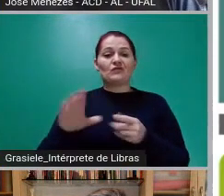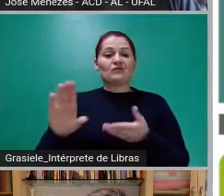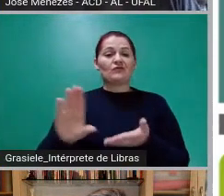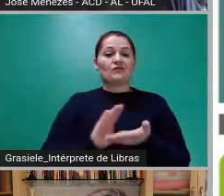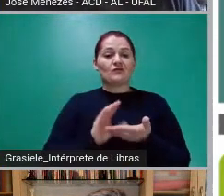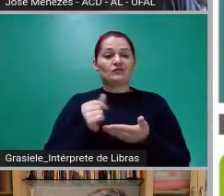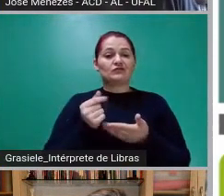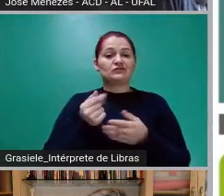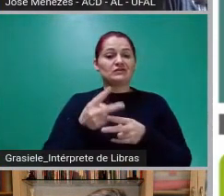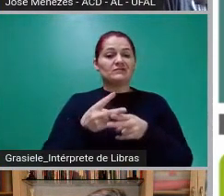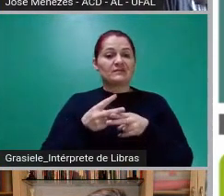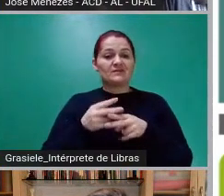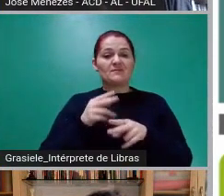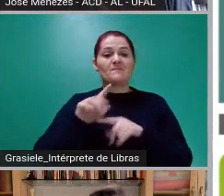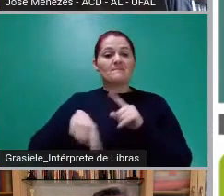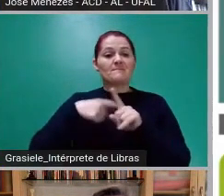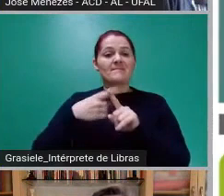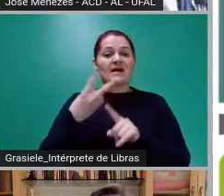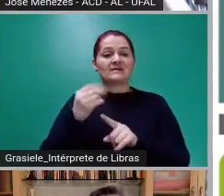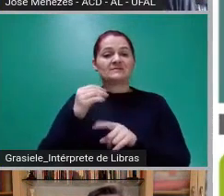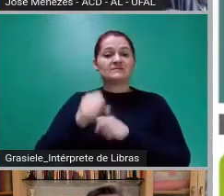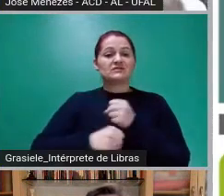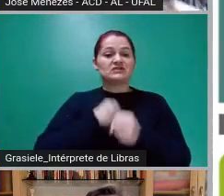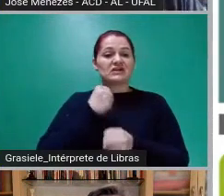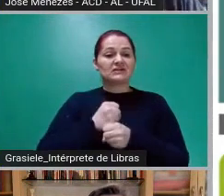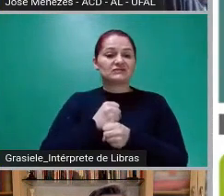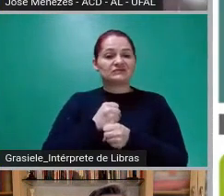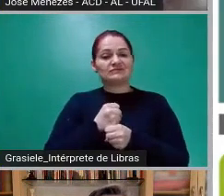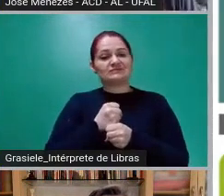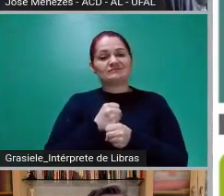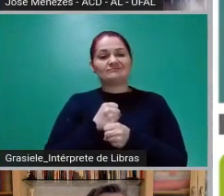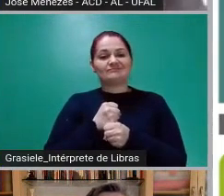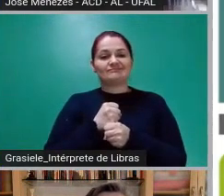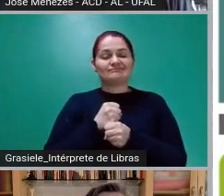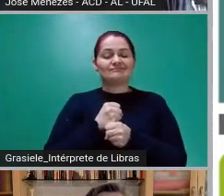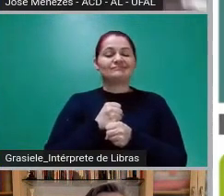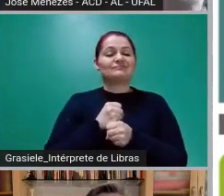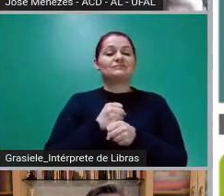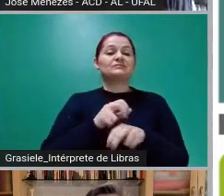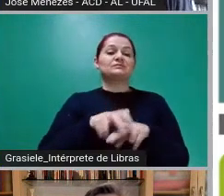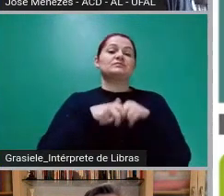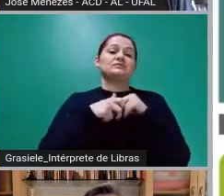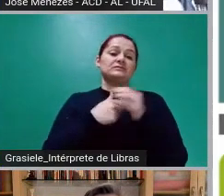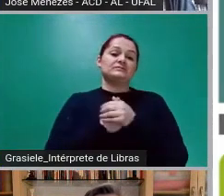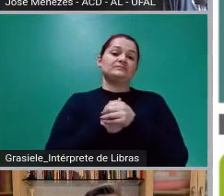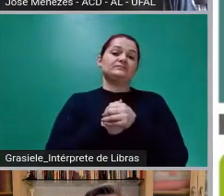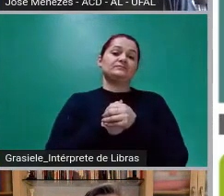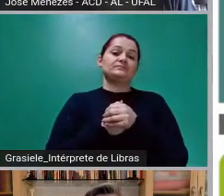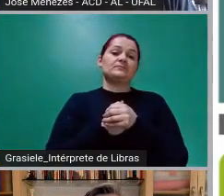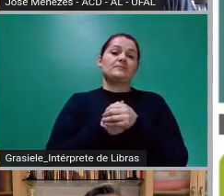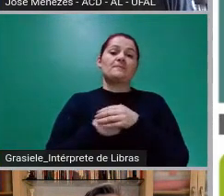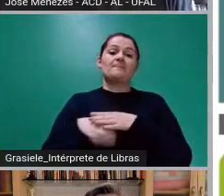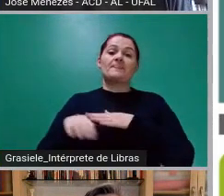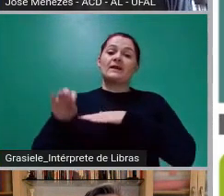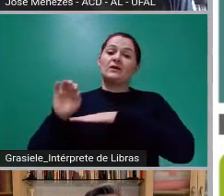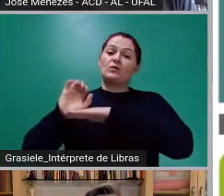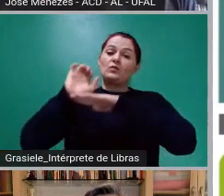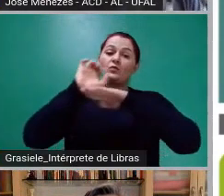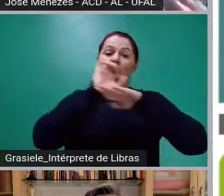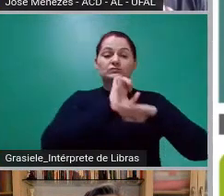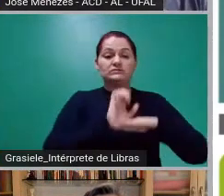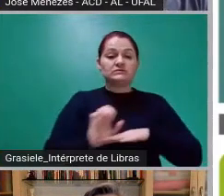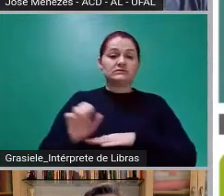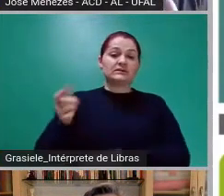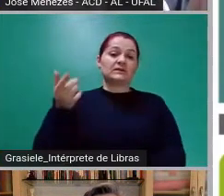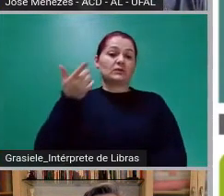Mas só que tem um detalhe importantíssimo. 11 estados tinham ganho liminares retirando